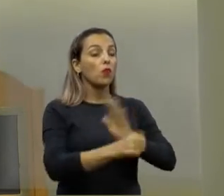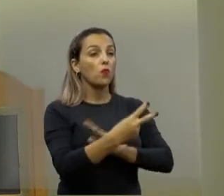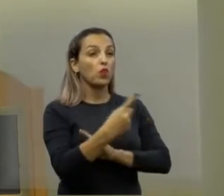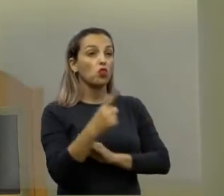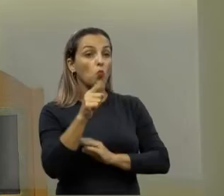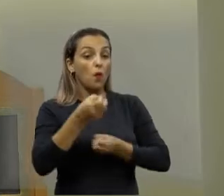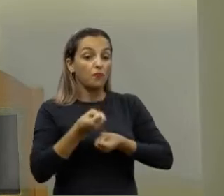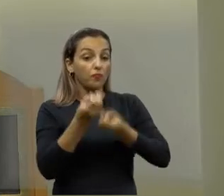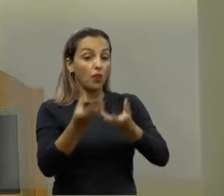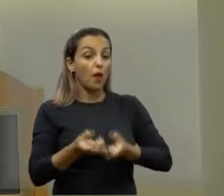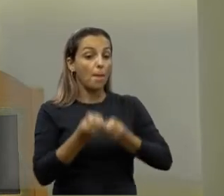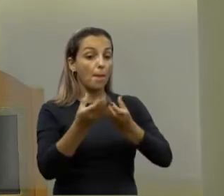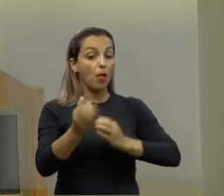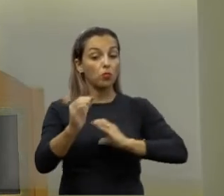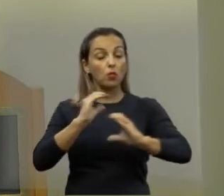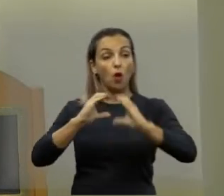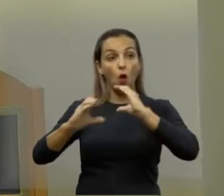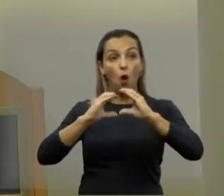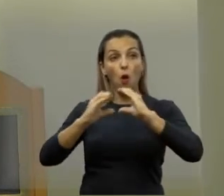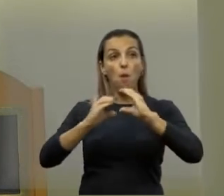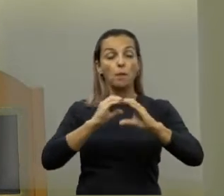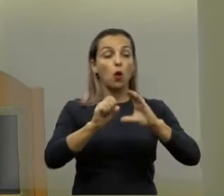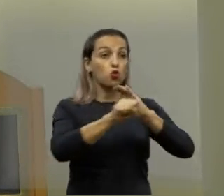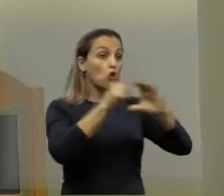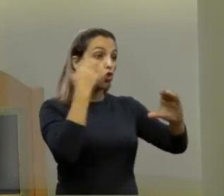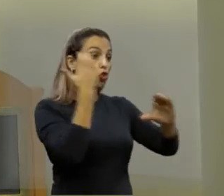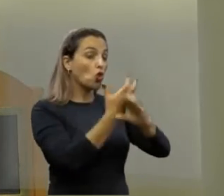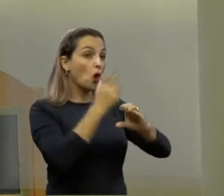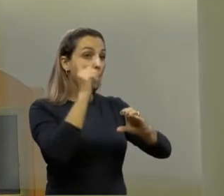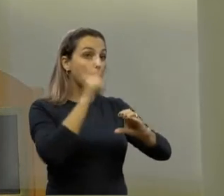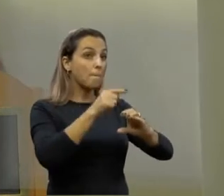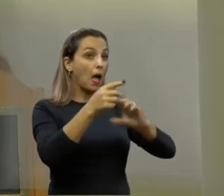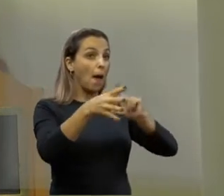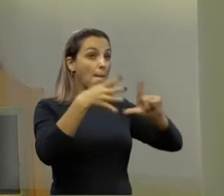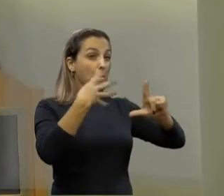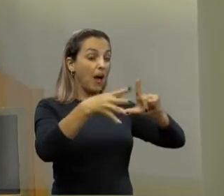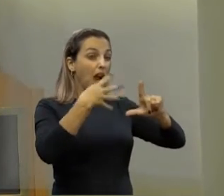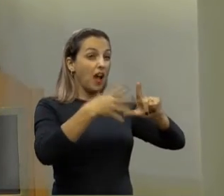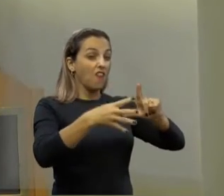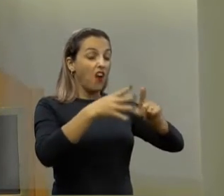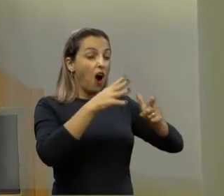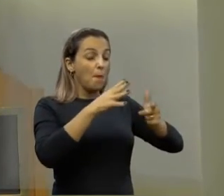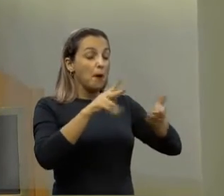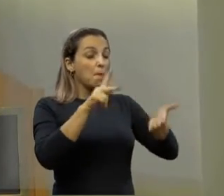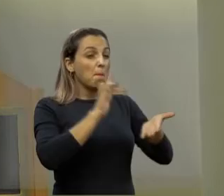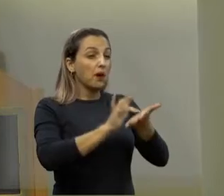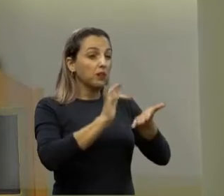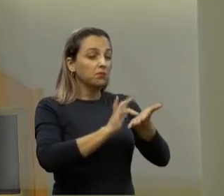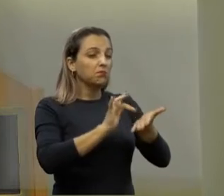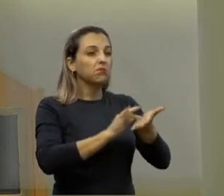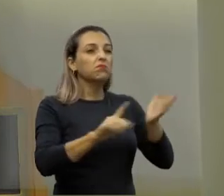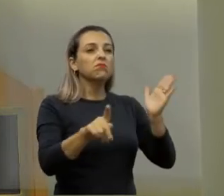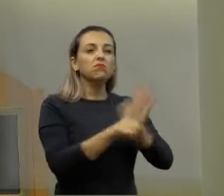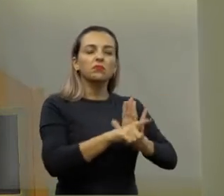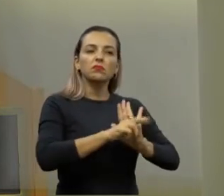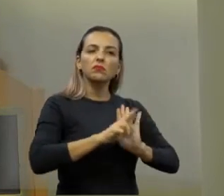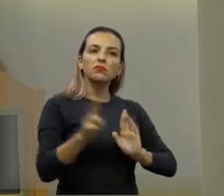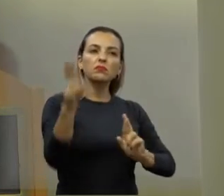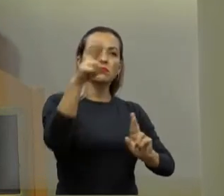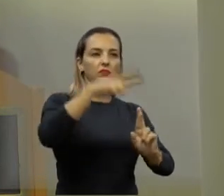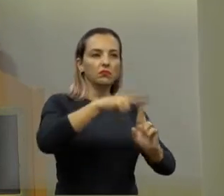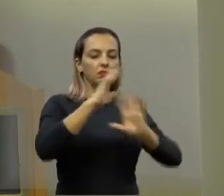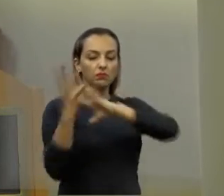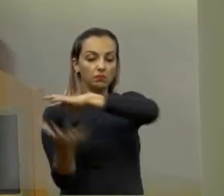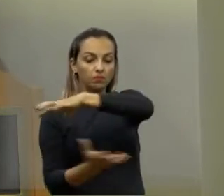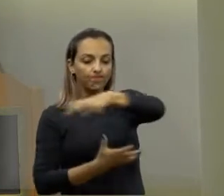é o século da comunicação YouTube sem uma das maiores plataformas digitais que virou referencial por